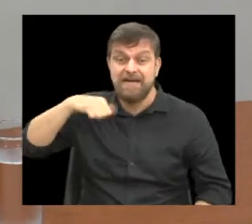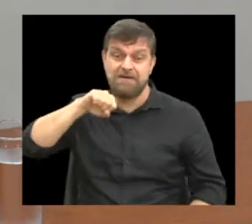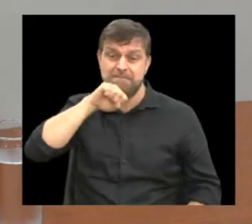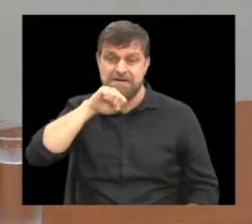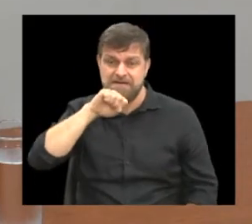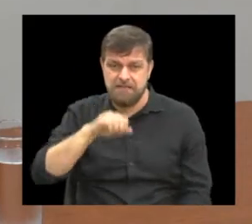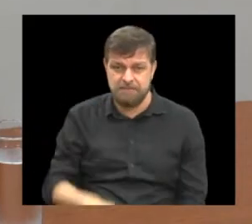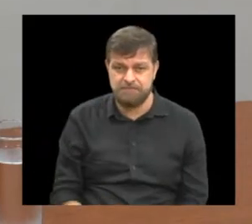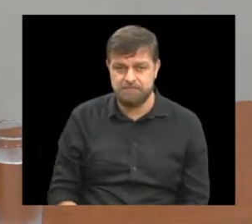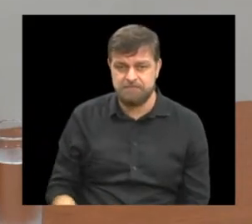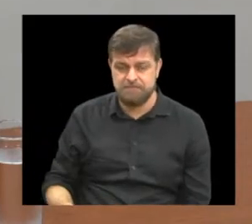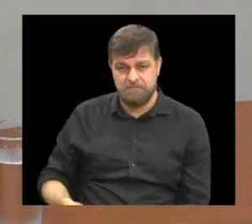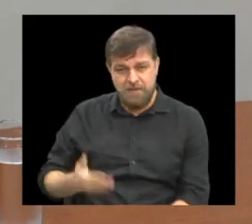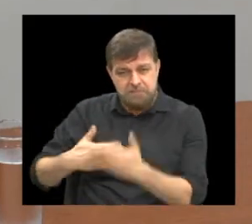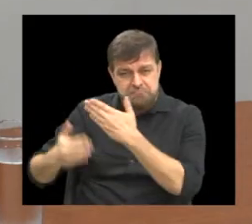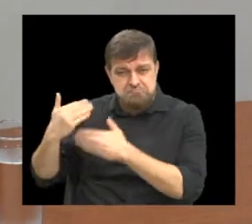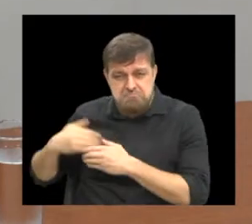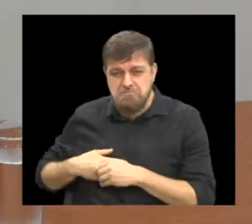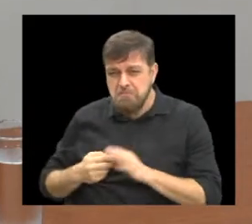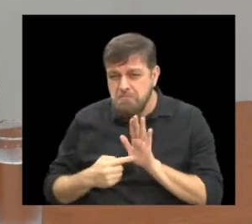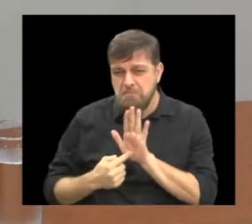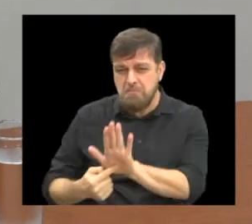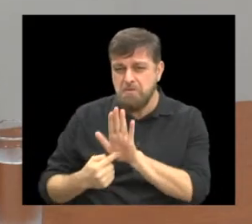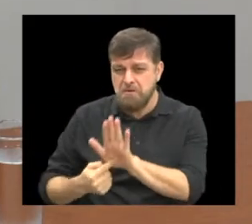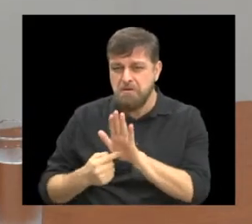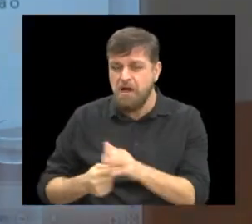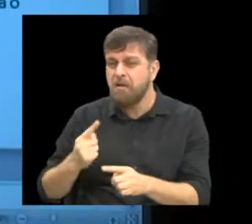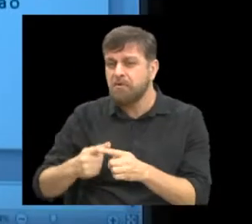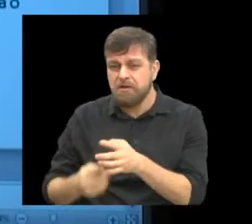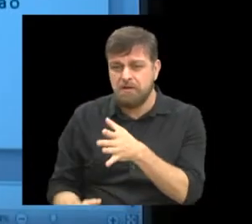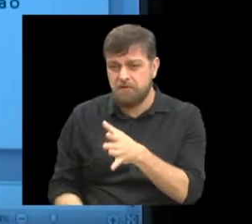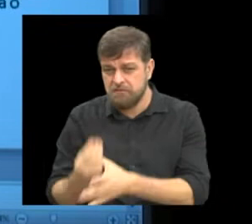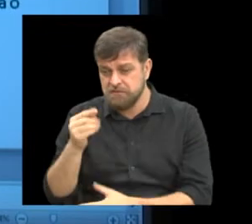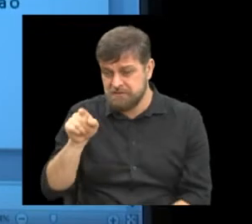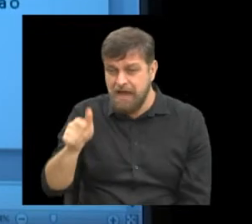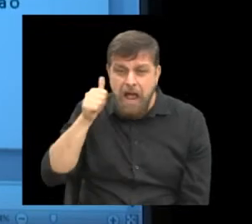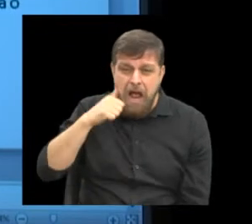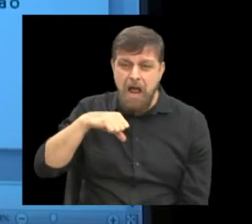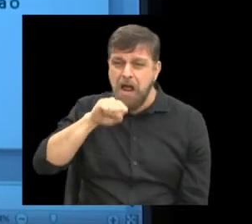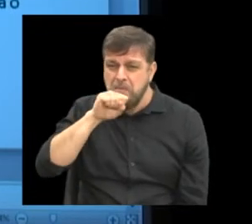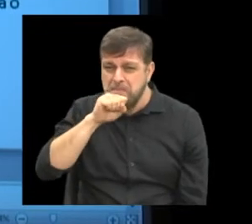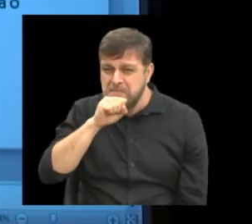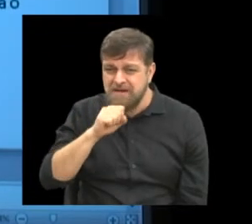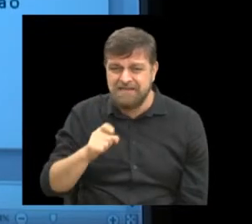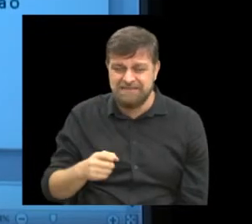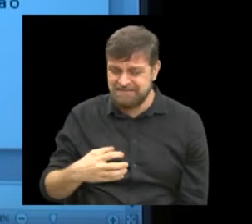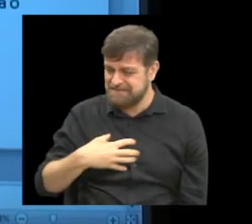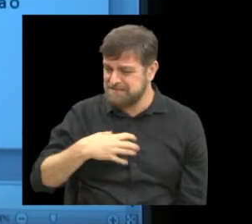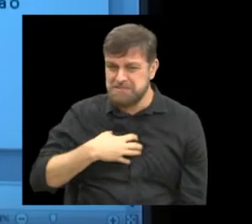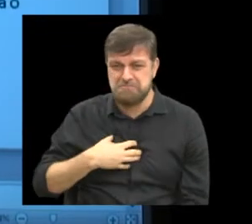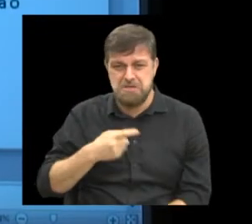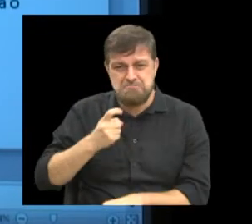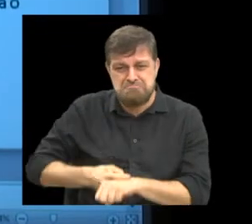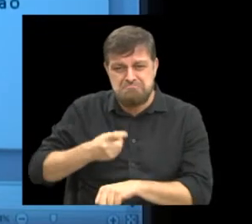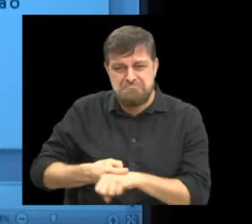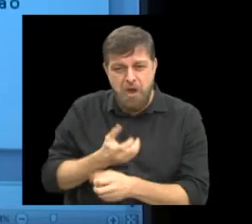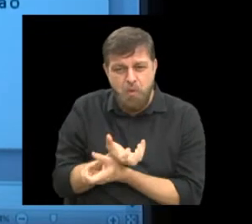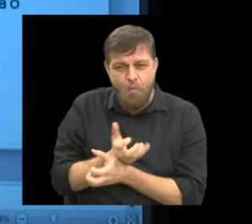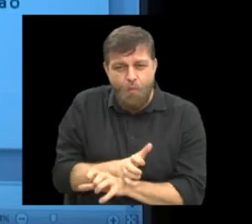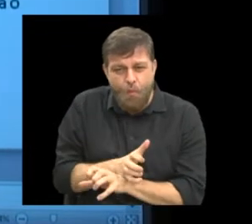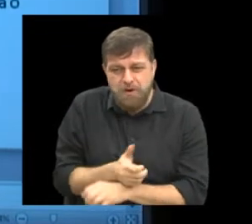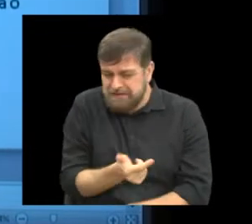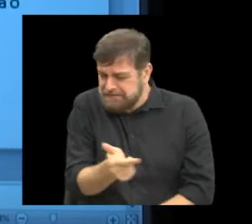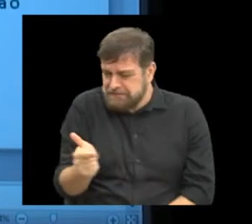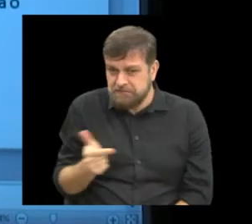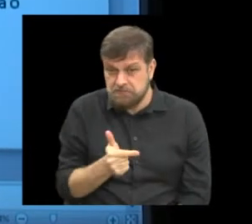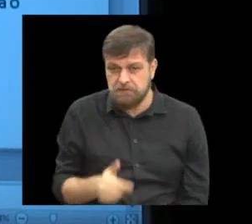como diagnosticado, a causa do autismo era que essas mães eram muito frias. E isso ficou por muito